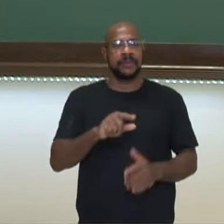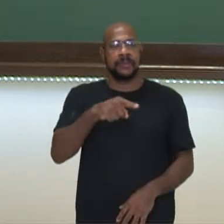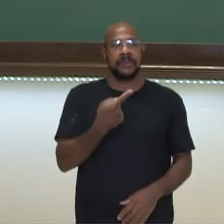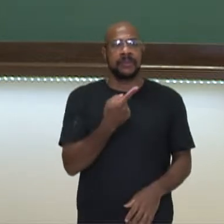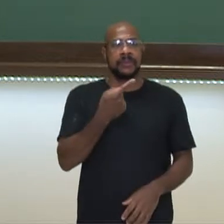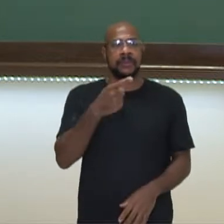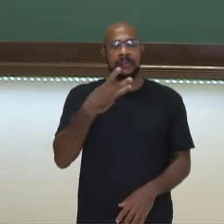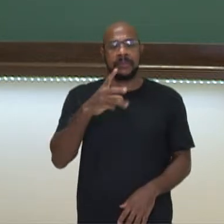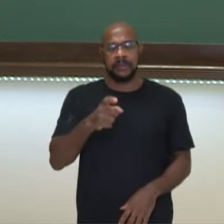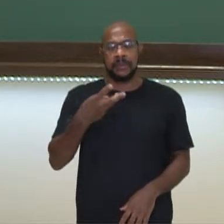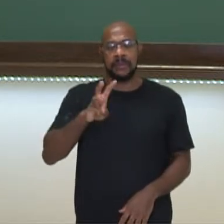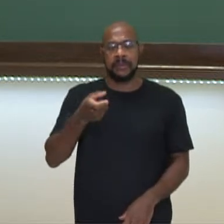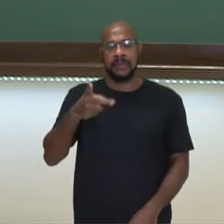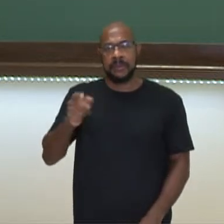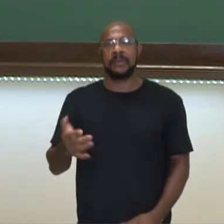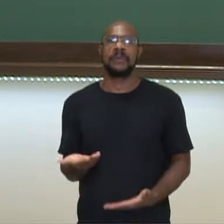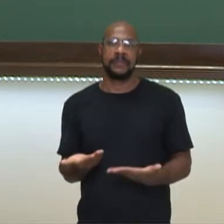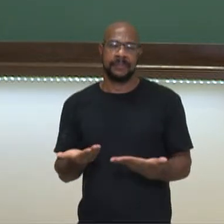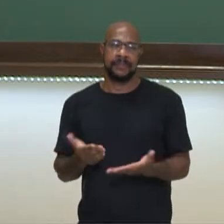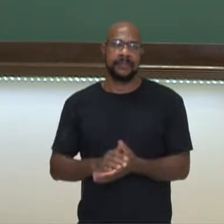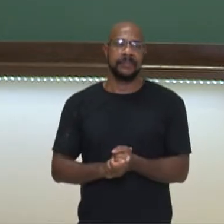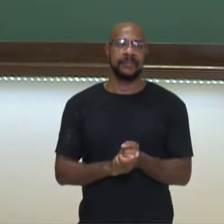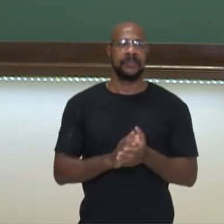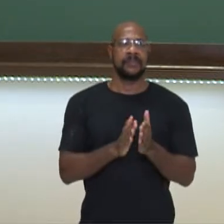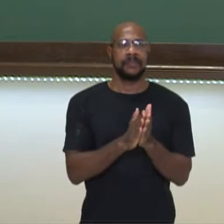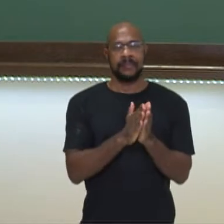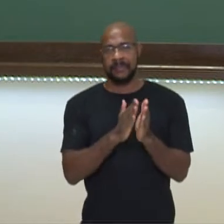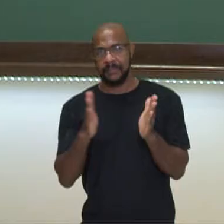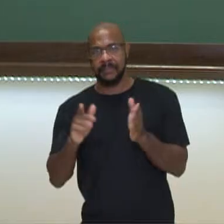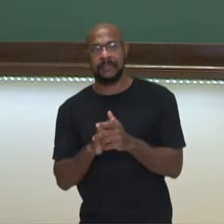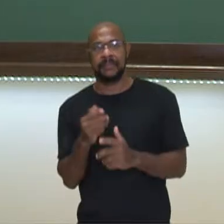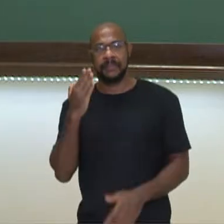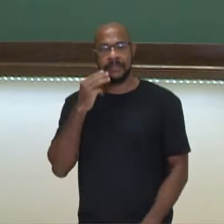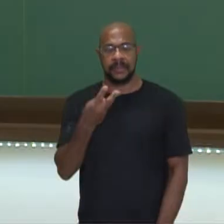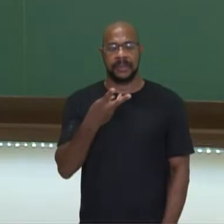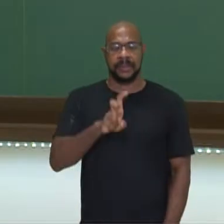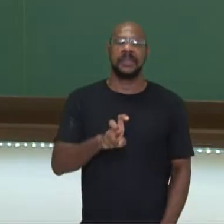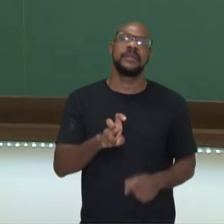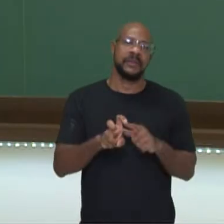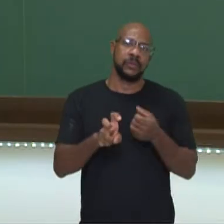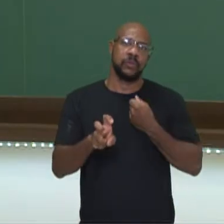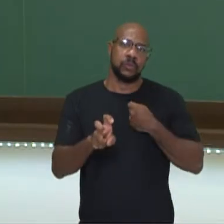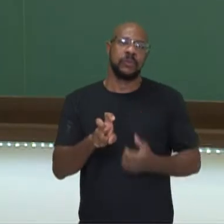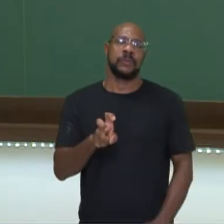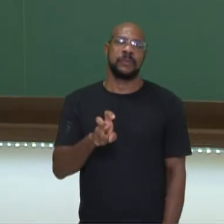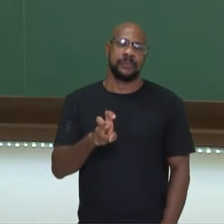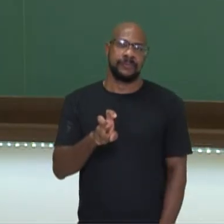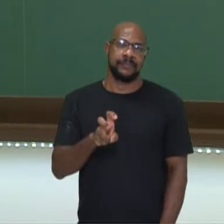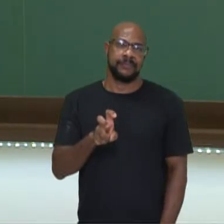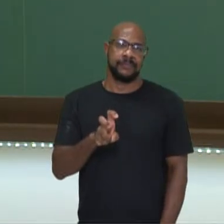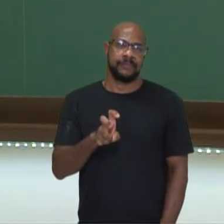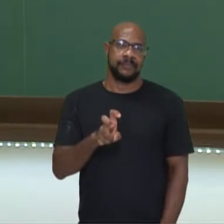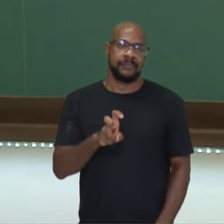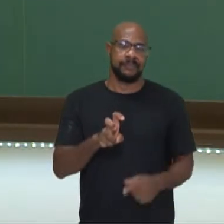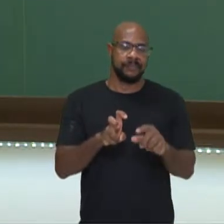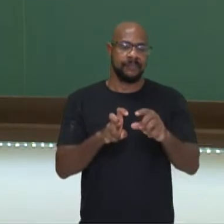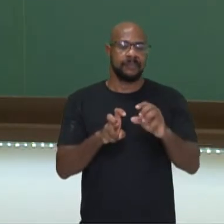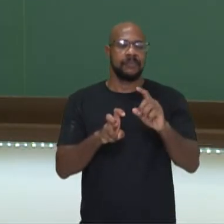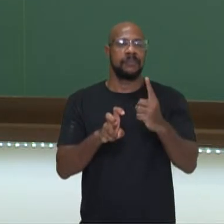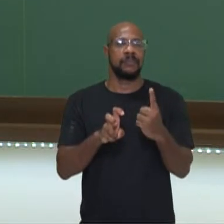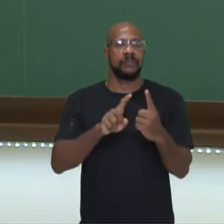casas decimais se repetindo a gente chama de período. Então, nesse caso, o período é 35, que é o que vai repetindo depois da vírgula. Beleza?